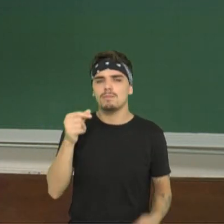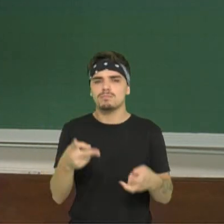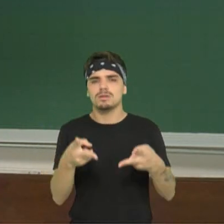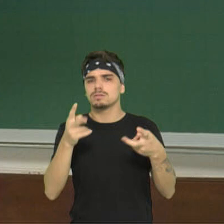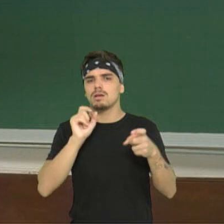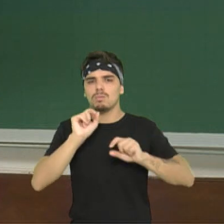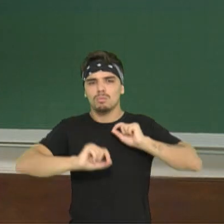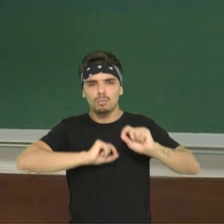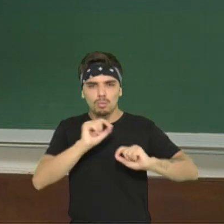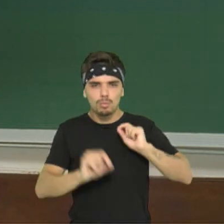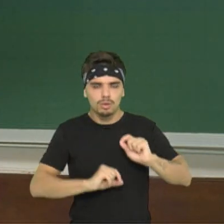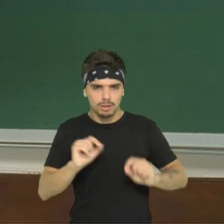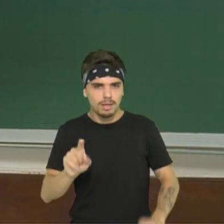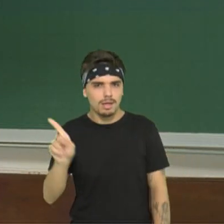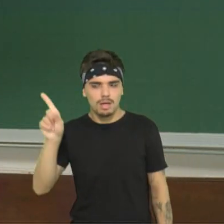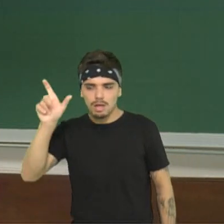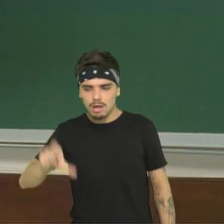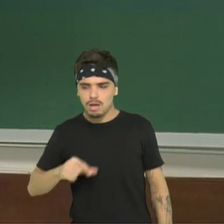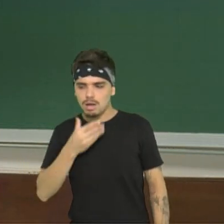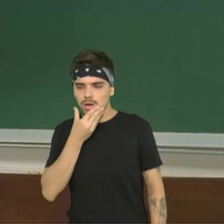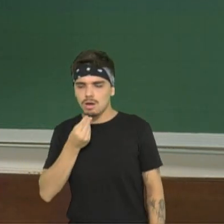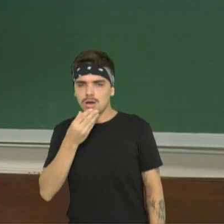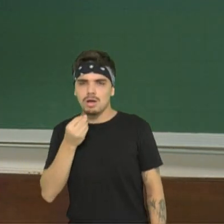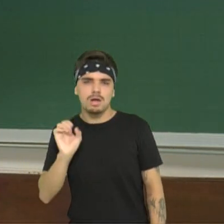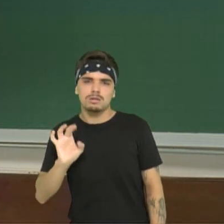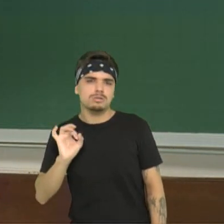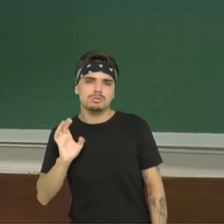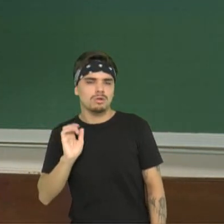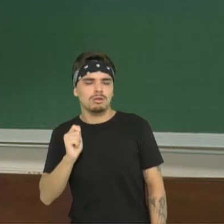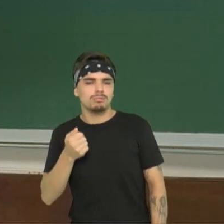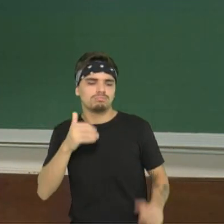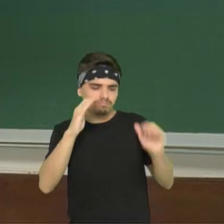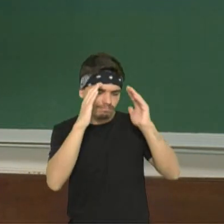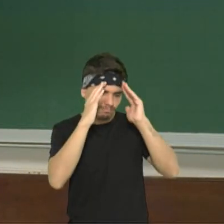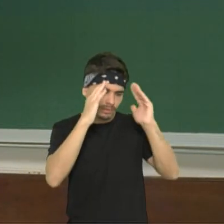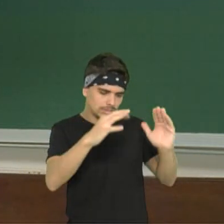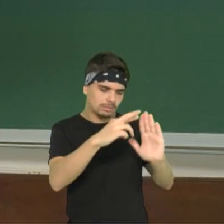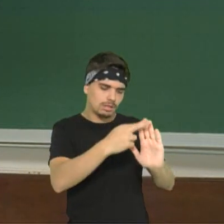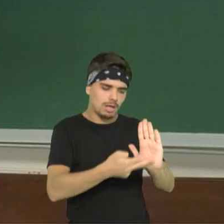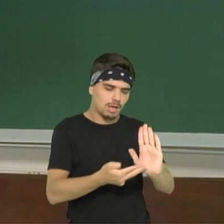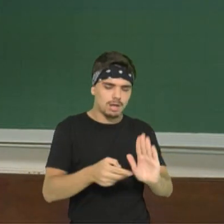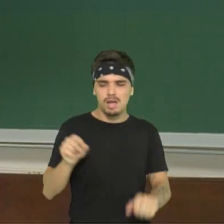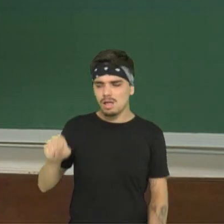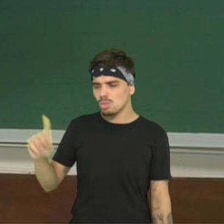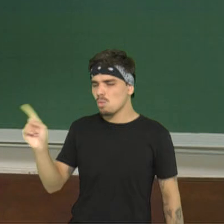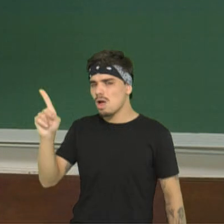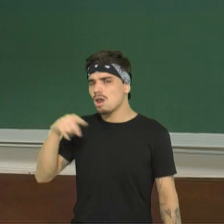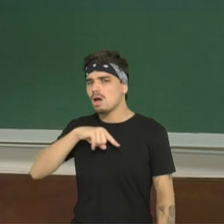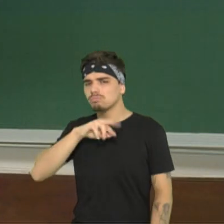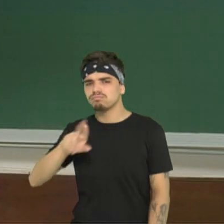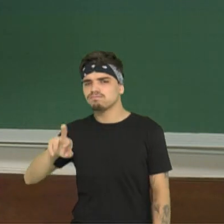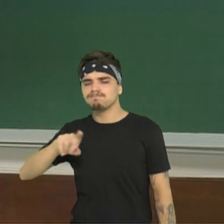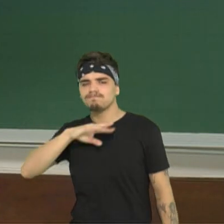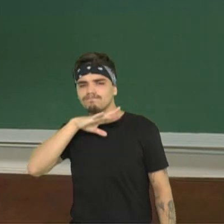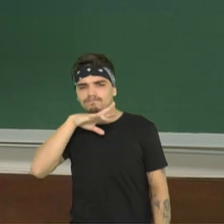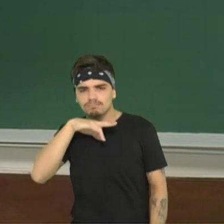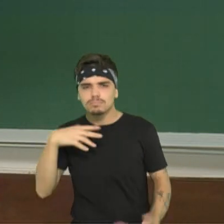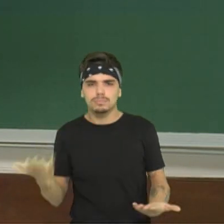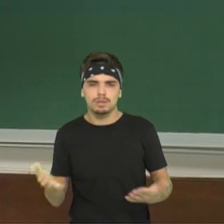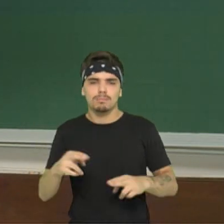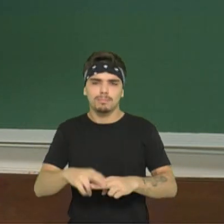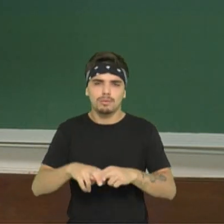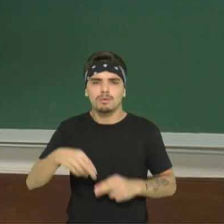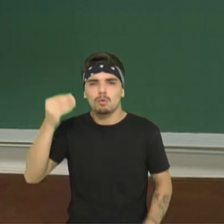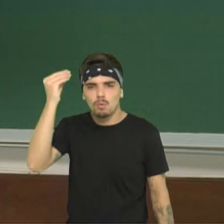verdade, Eichmann era apenas um cumpridor de ordens, ele não era um monstro, ele não era mal por essência, e